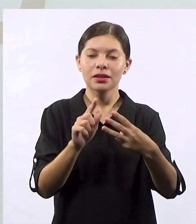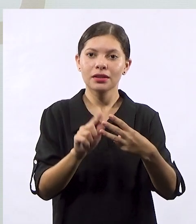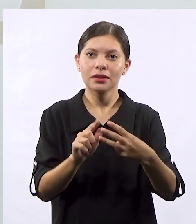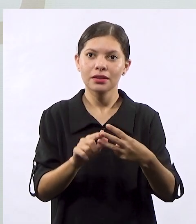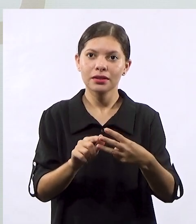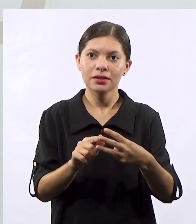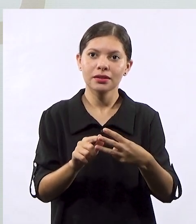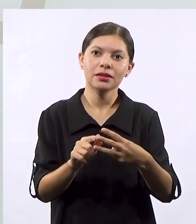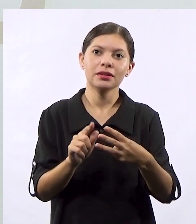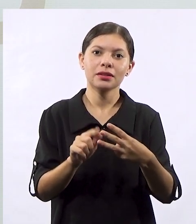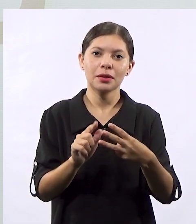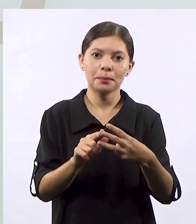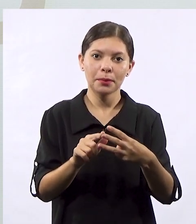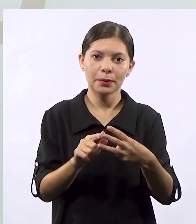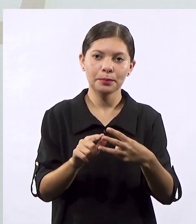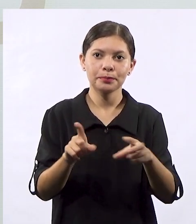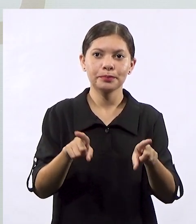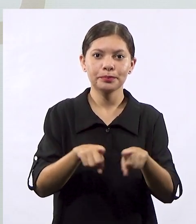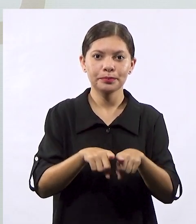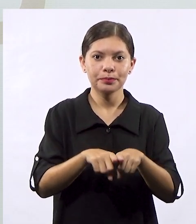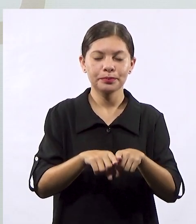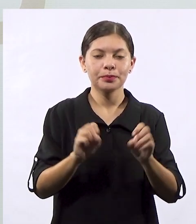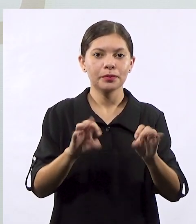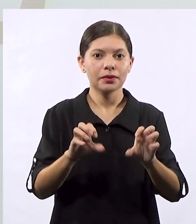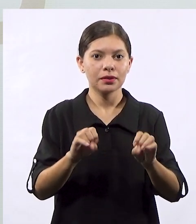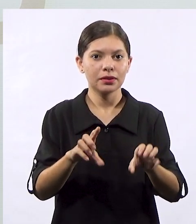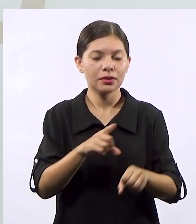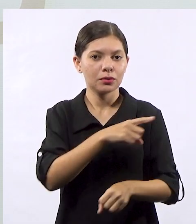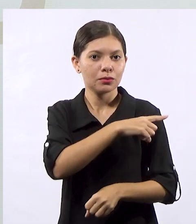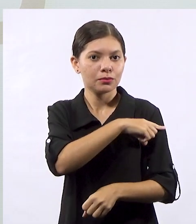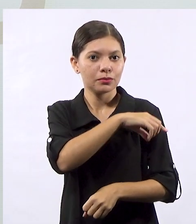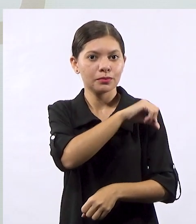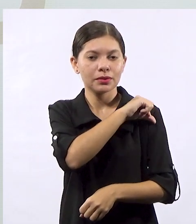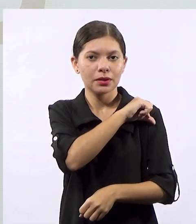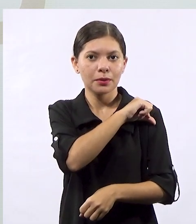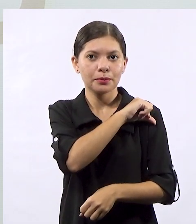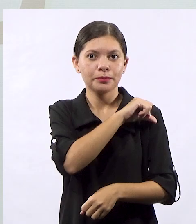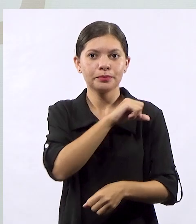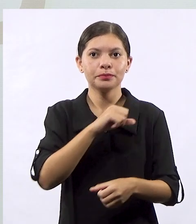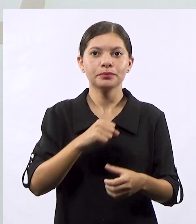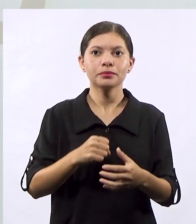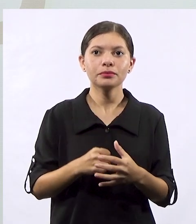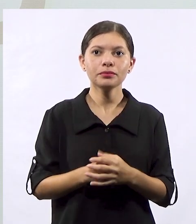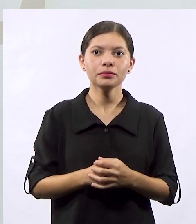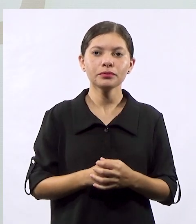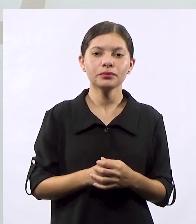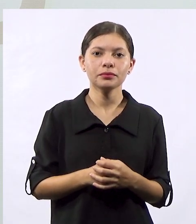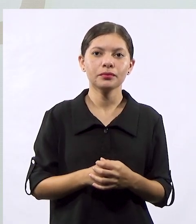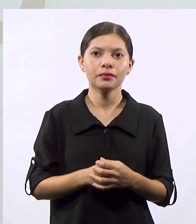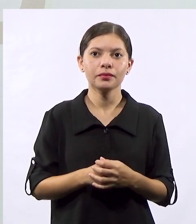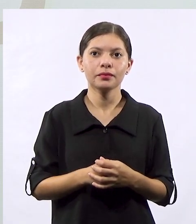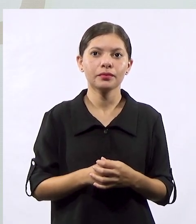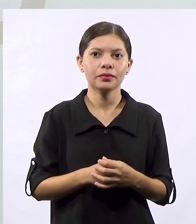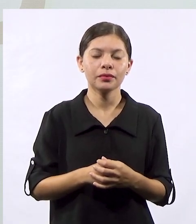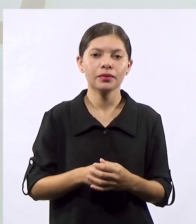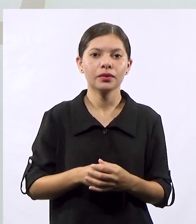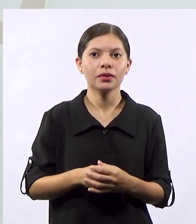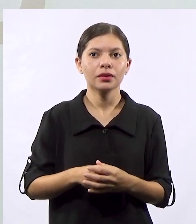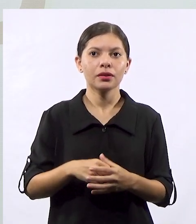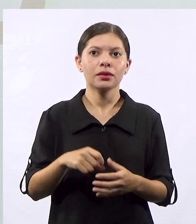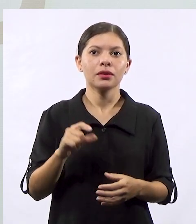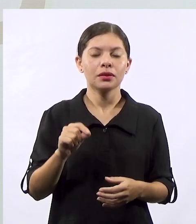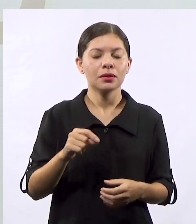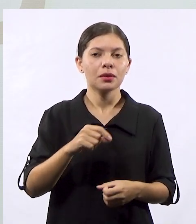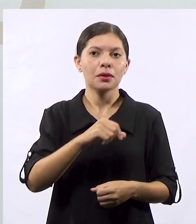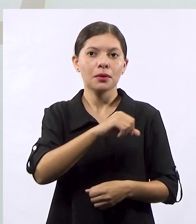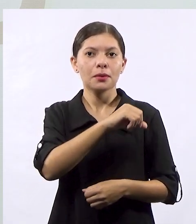e de 0 a 5 anos, e depois o ensino fundamental 1, que vai de 6 que vai compreender o